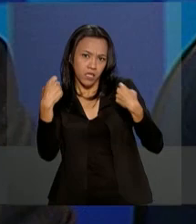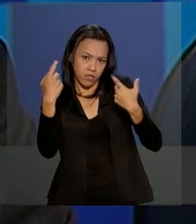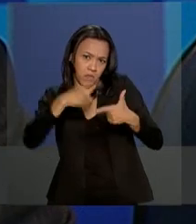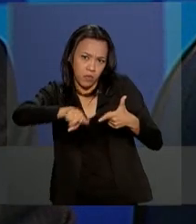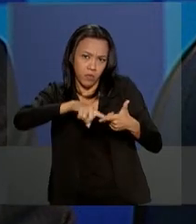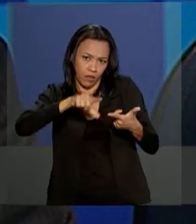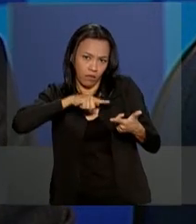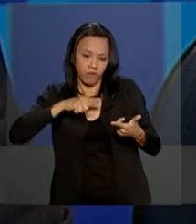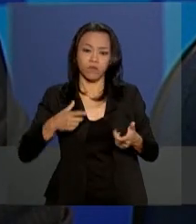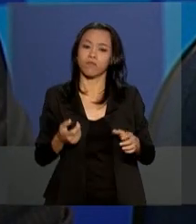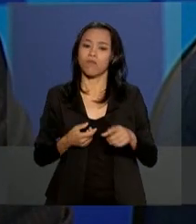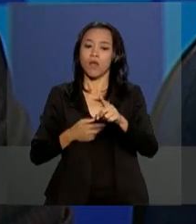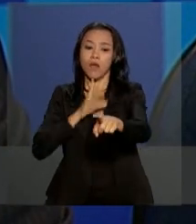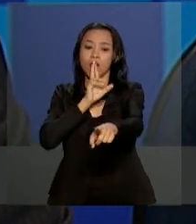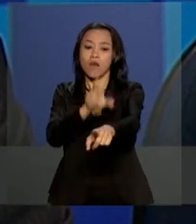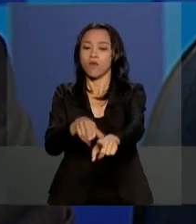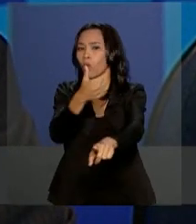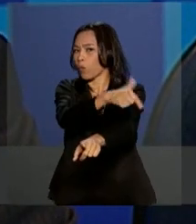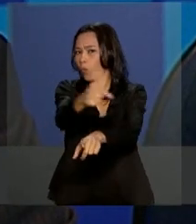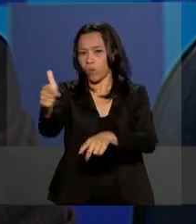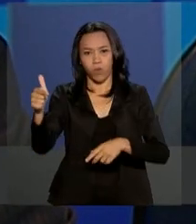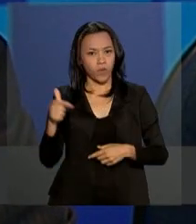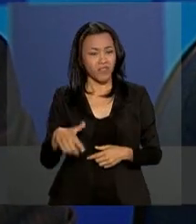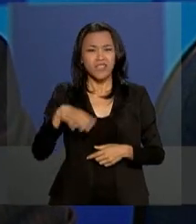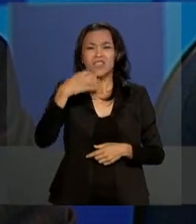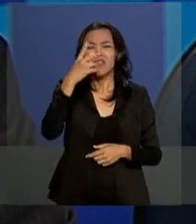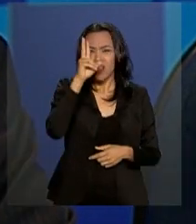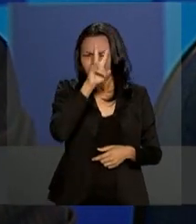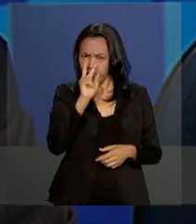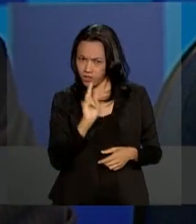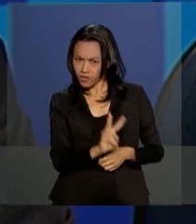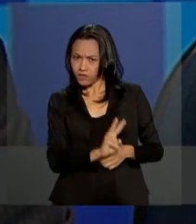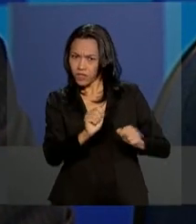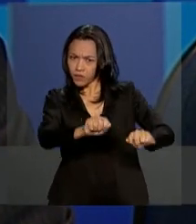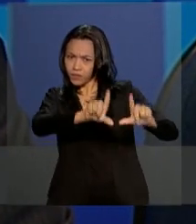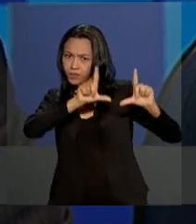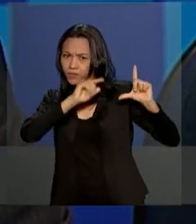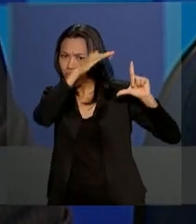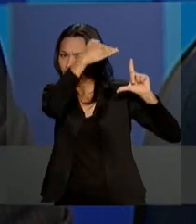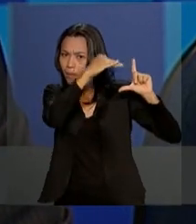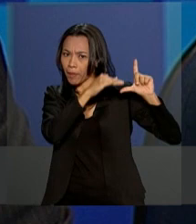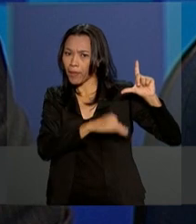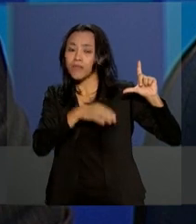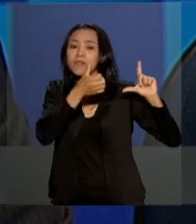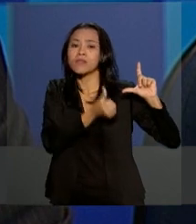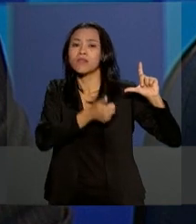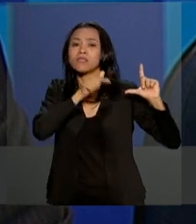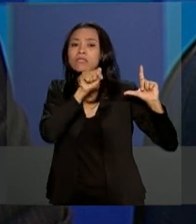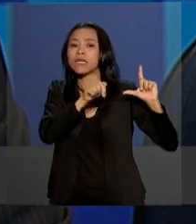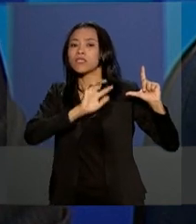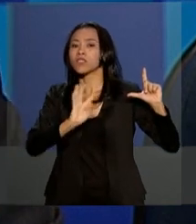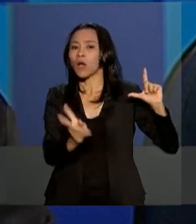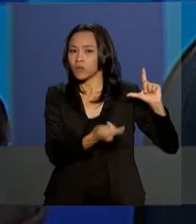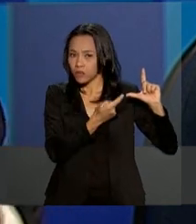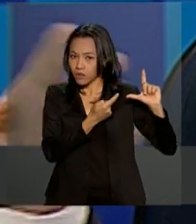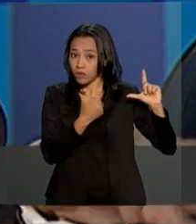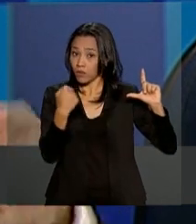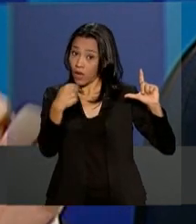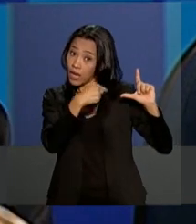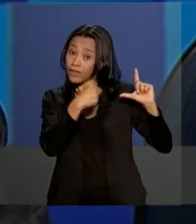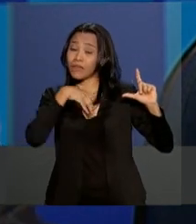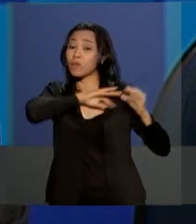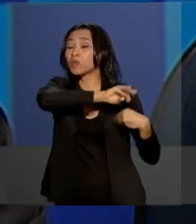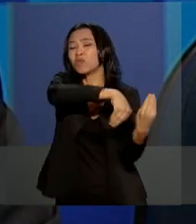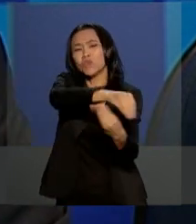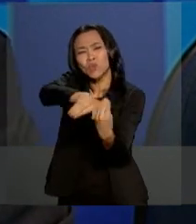absolutamente nenhum aquele 67 casos a lina é que nós apresentamos ali tem coisas